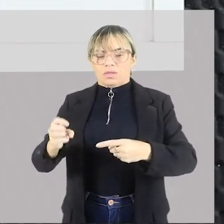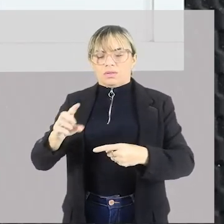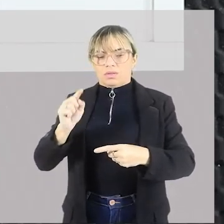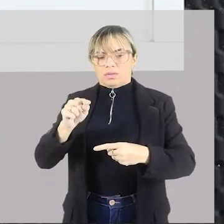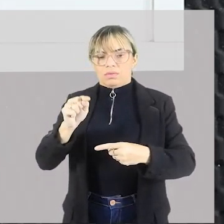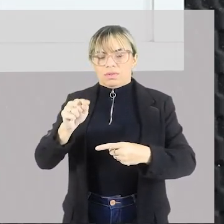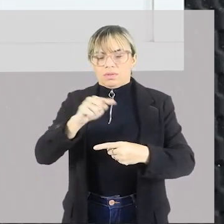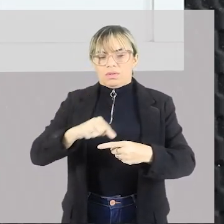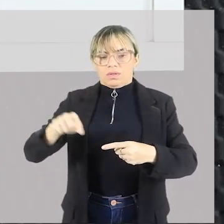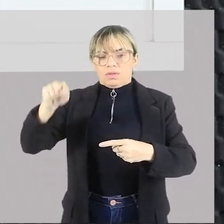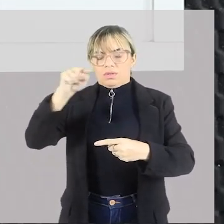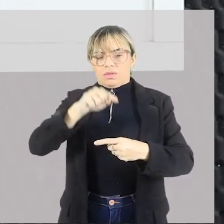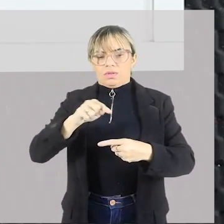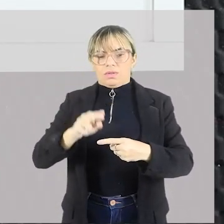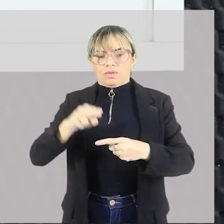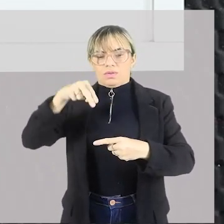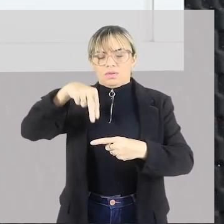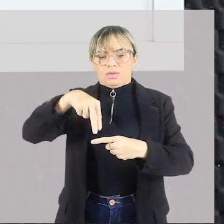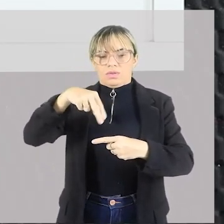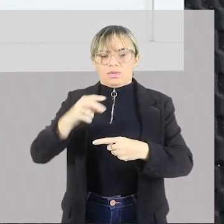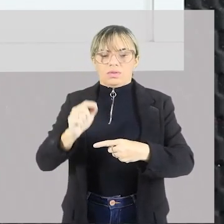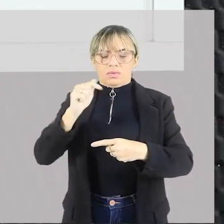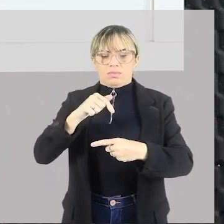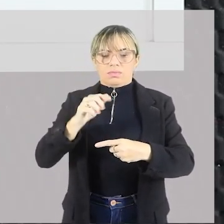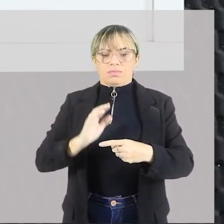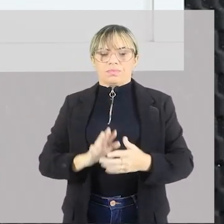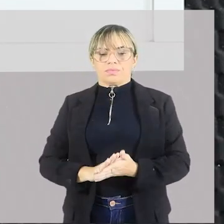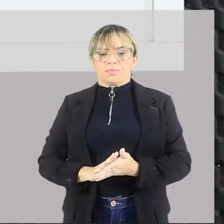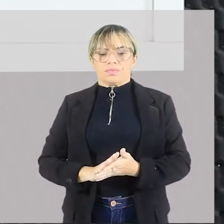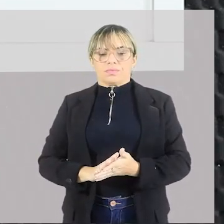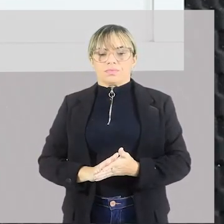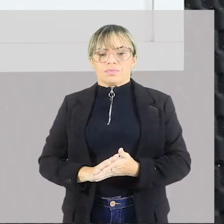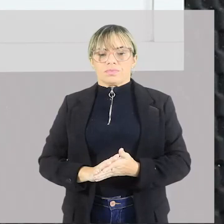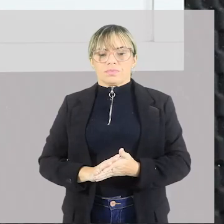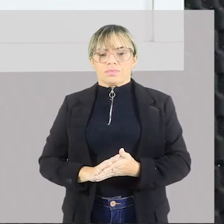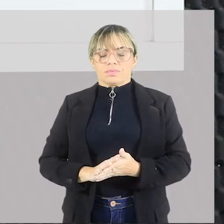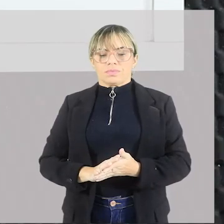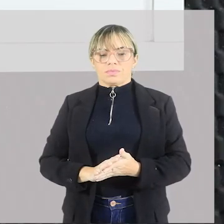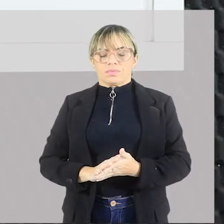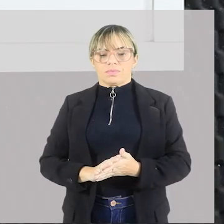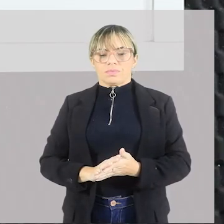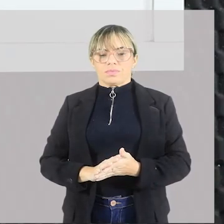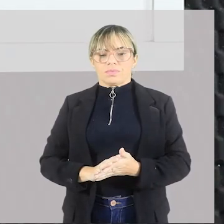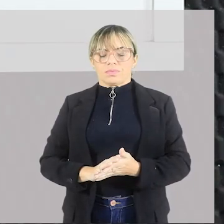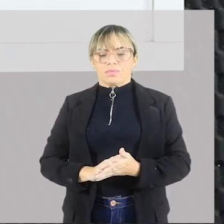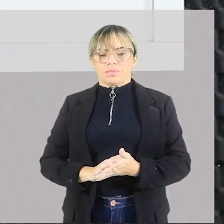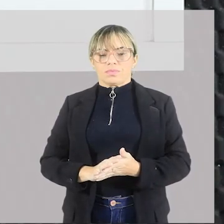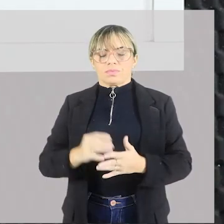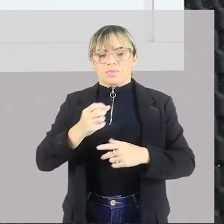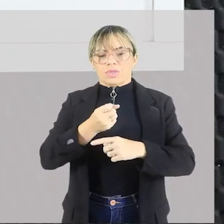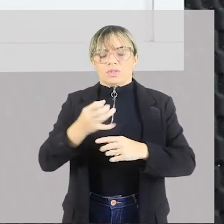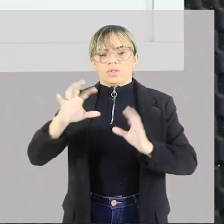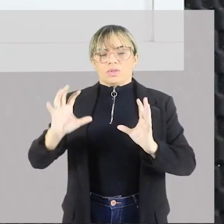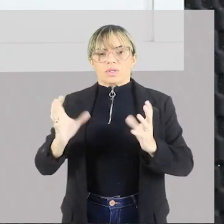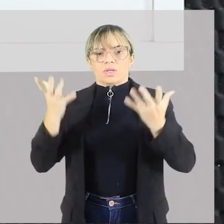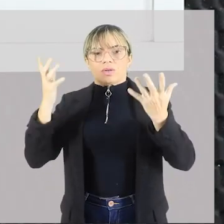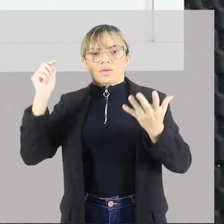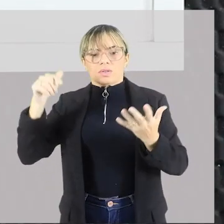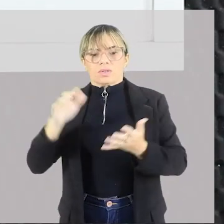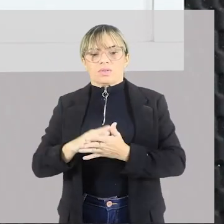aqui em cima o número de elementos do meu